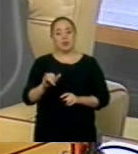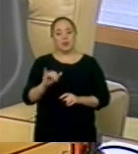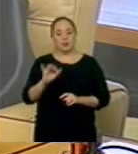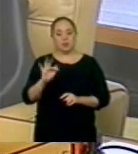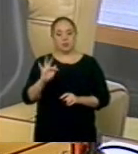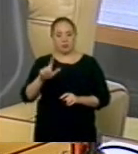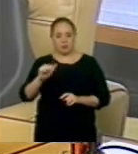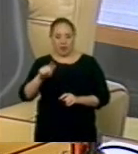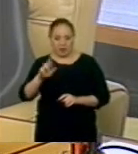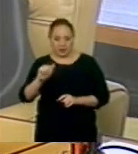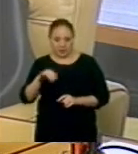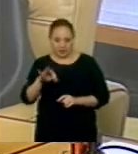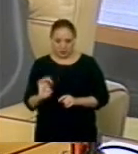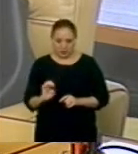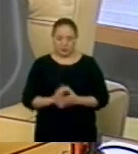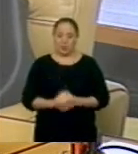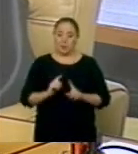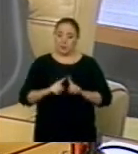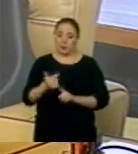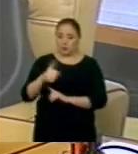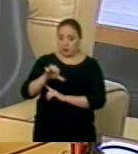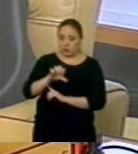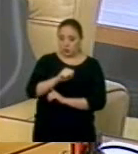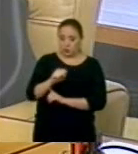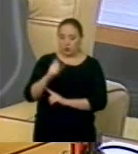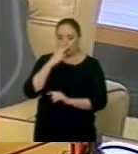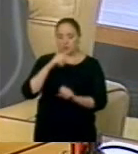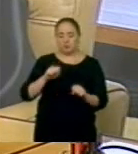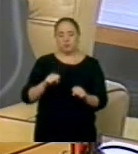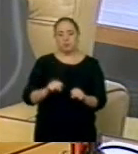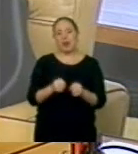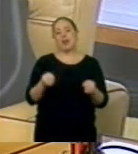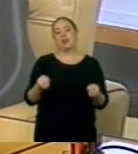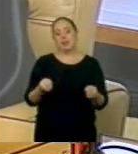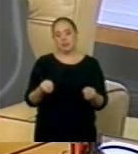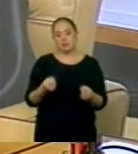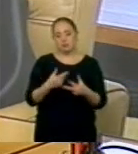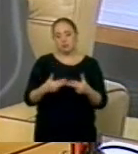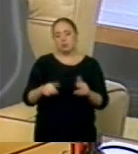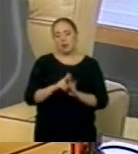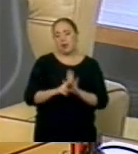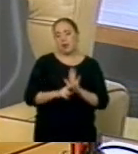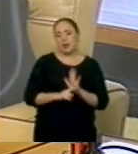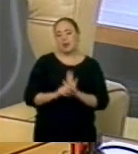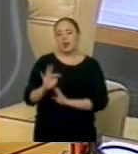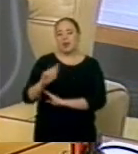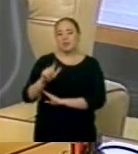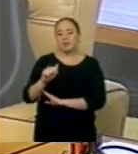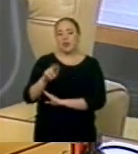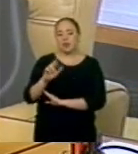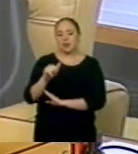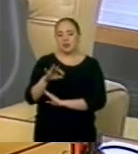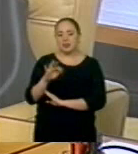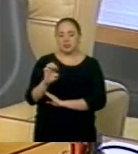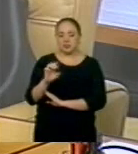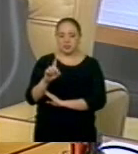Operou-se com a devenda da Constituição de 88 a ruptura de uma concepção segundo a qual o flagrante delito implica a inversão